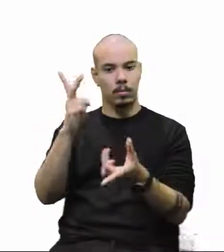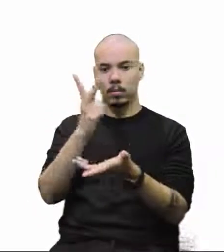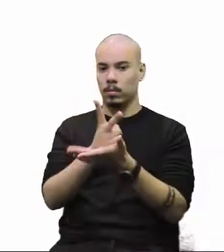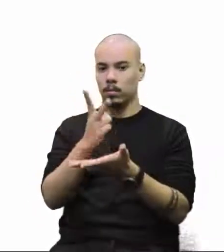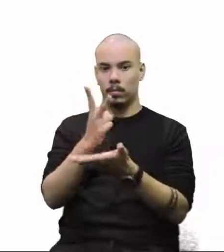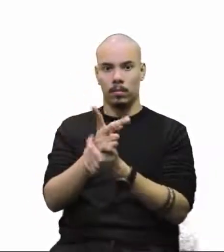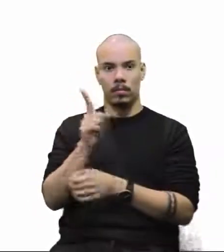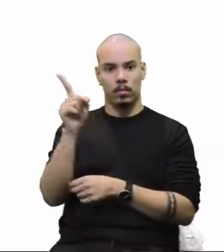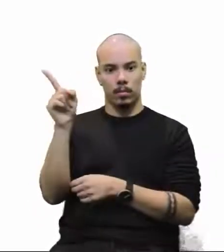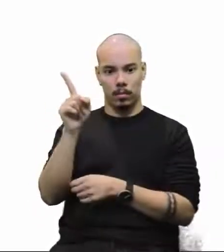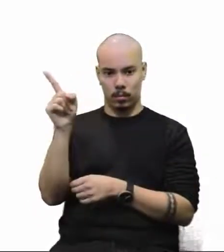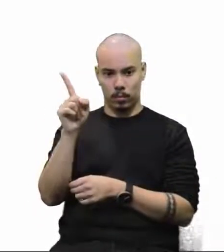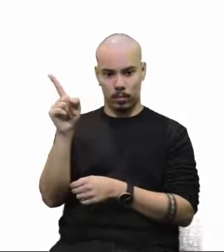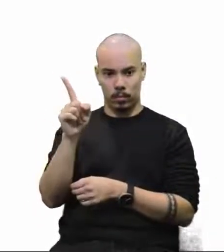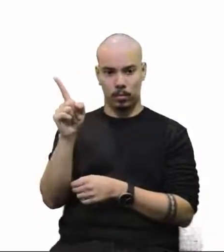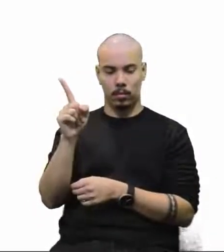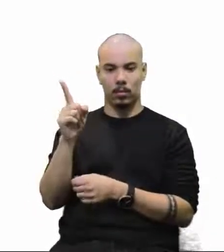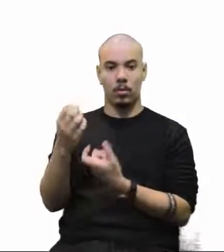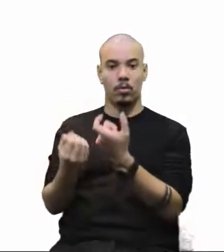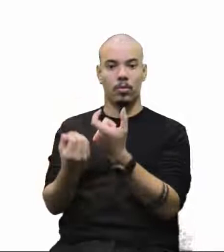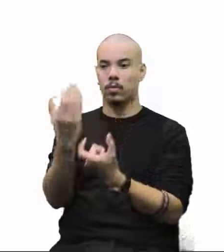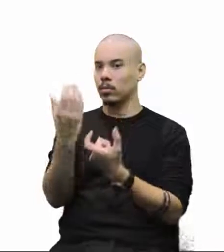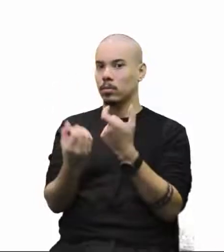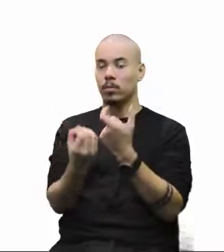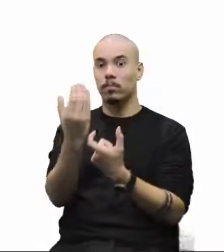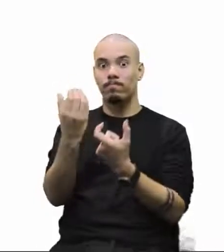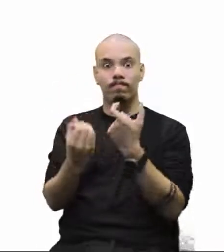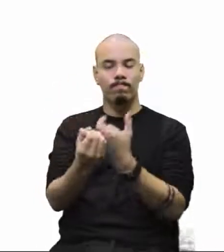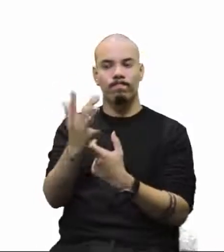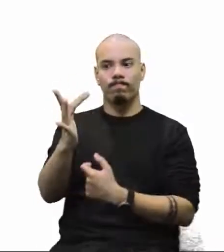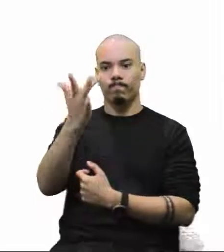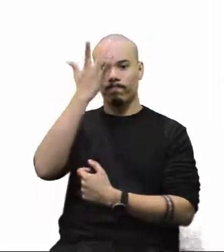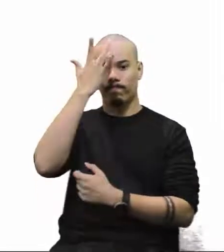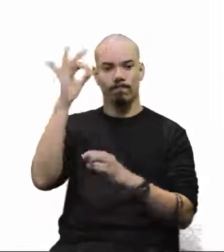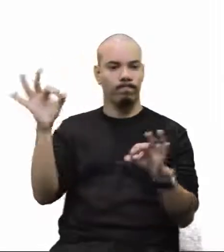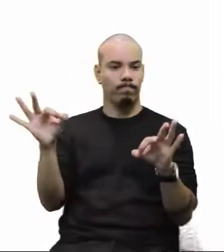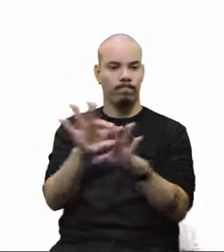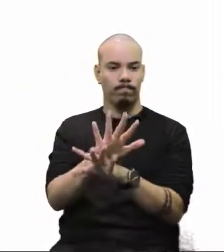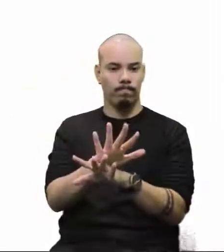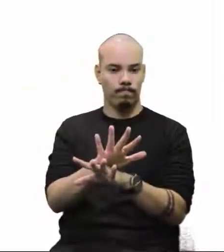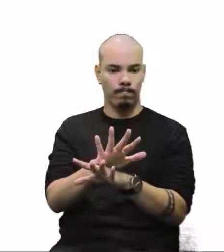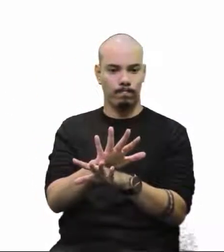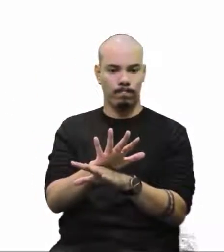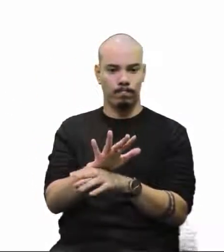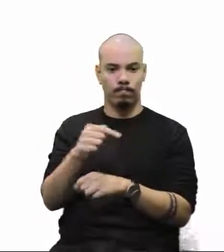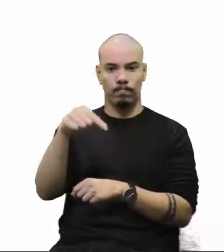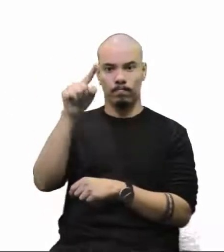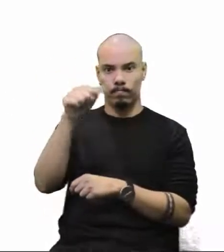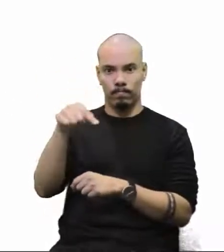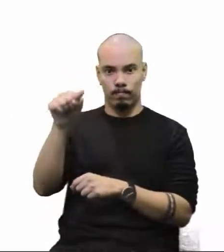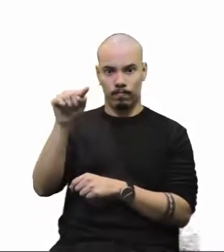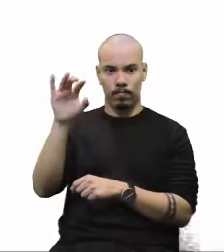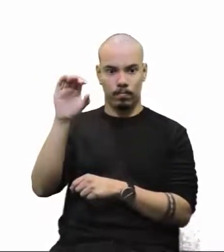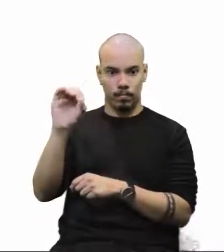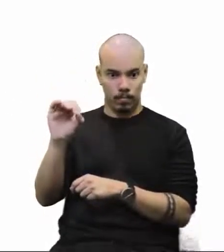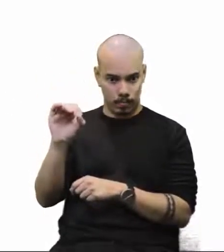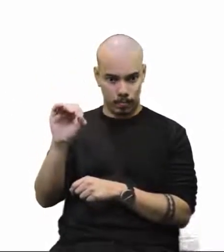esse aí, ó. μ0, que é a permeabilidade, não, é a permissividade elétrica,